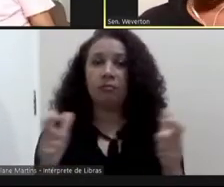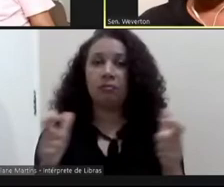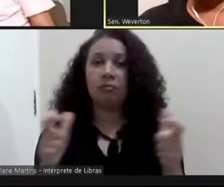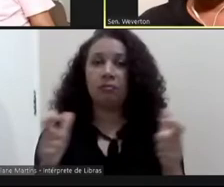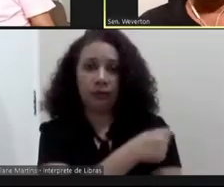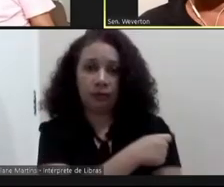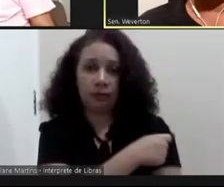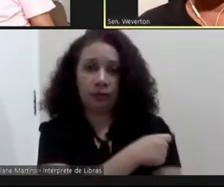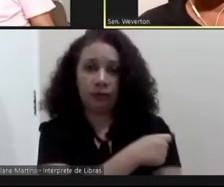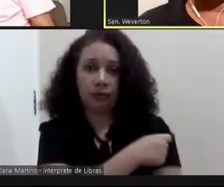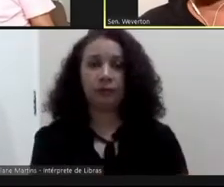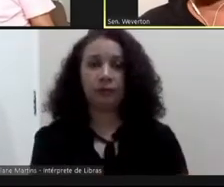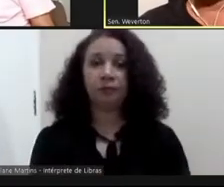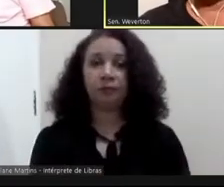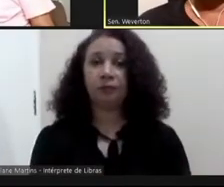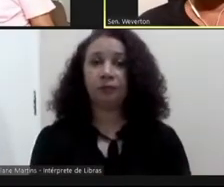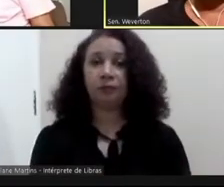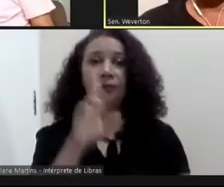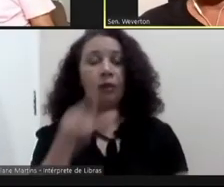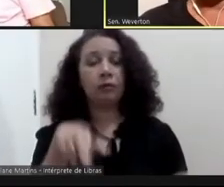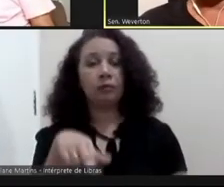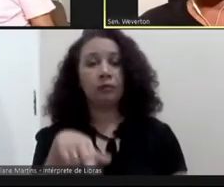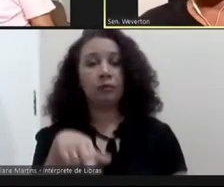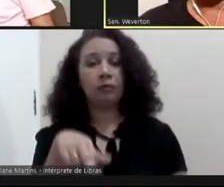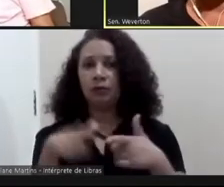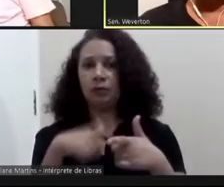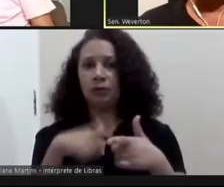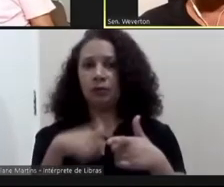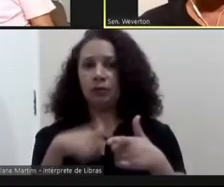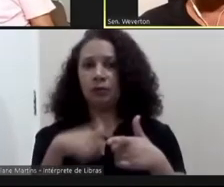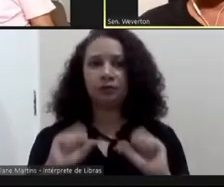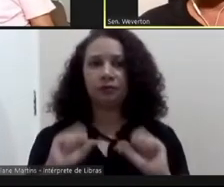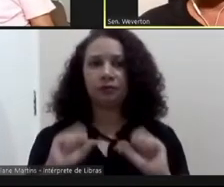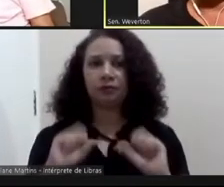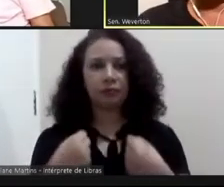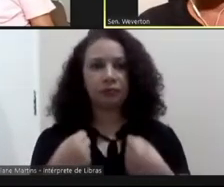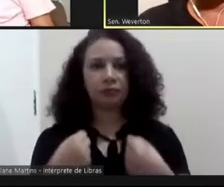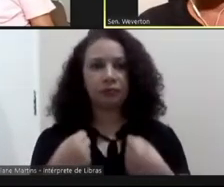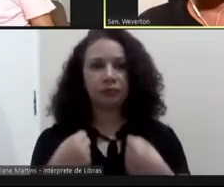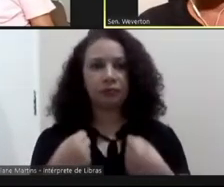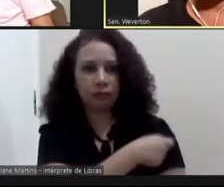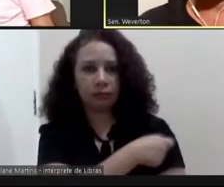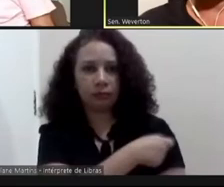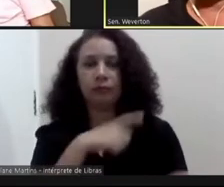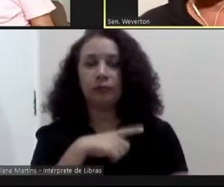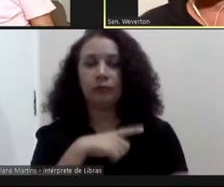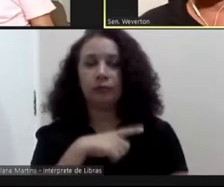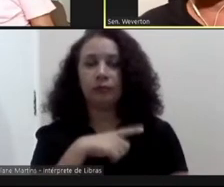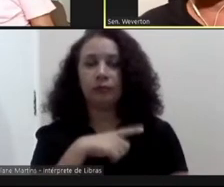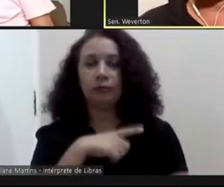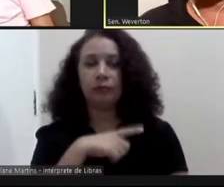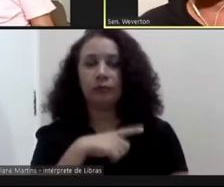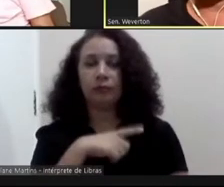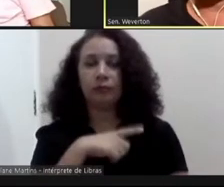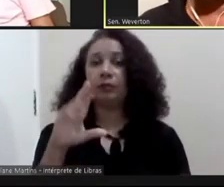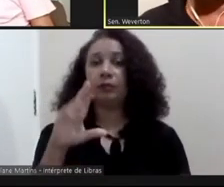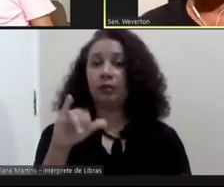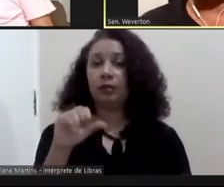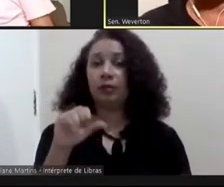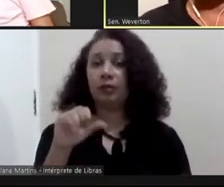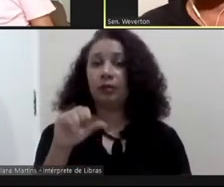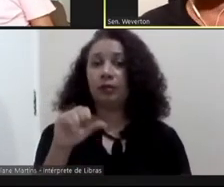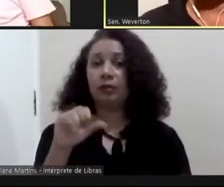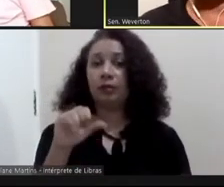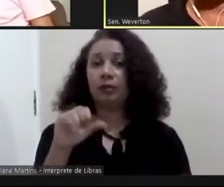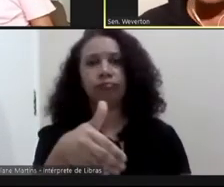sem resolver o problema da imunização, estamos aí com a crise instalada a médio e longo prazo, e isso é a desidratação total